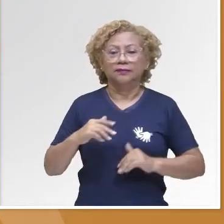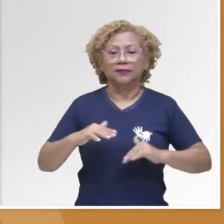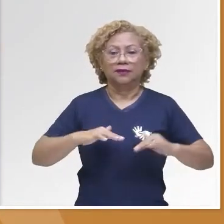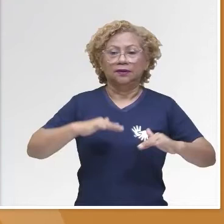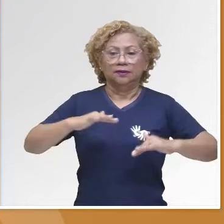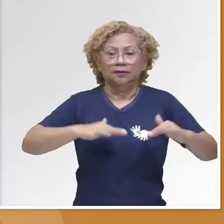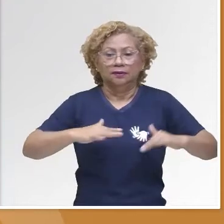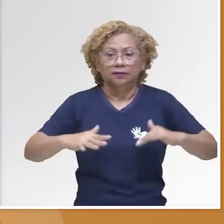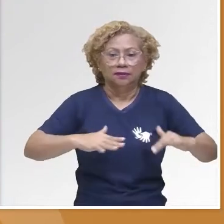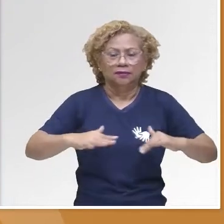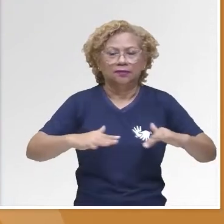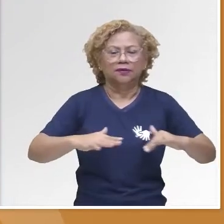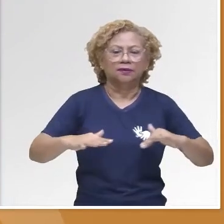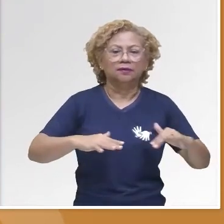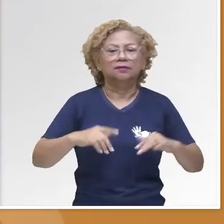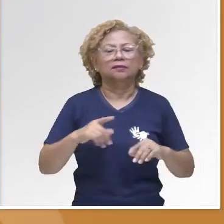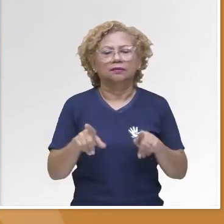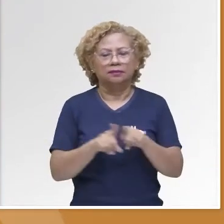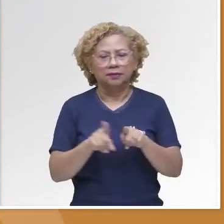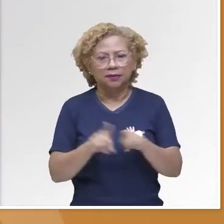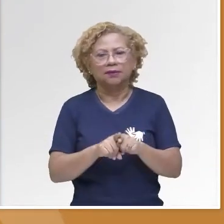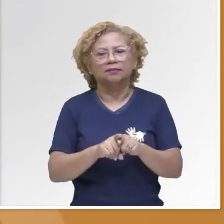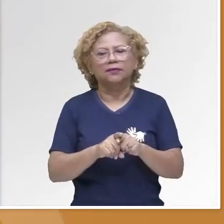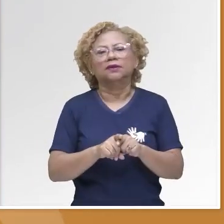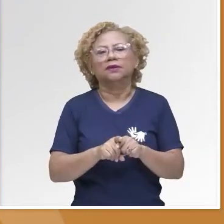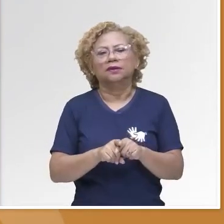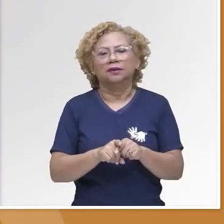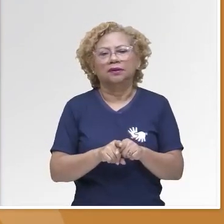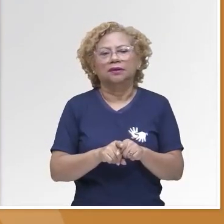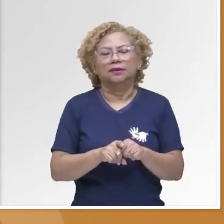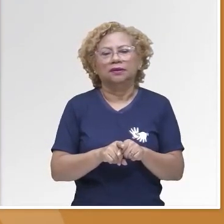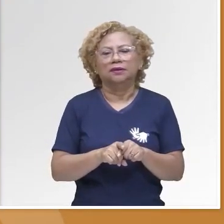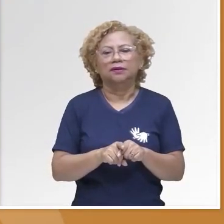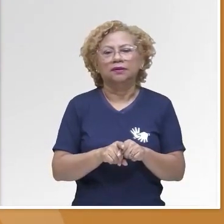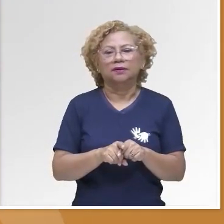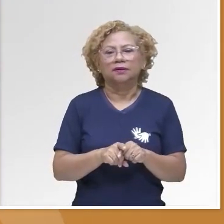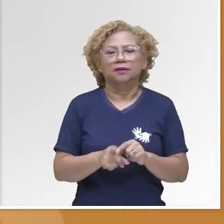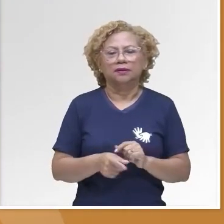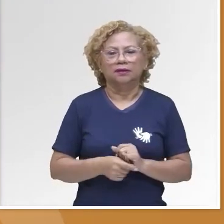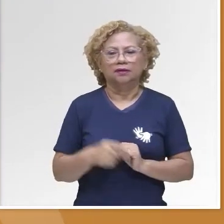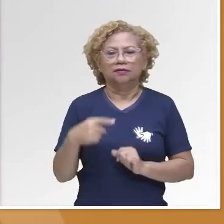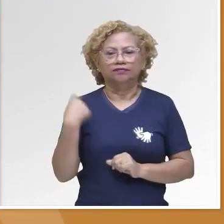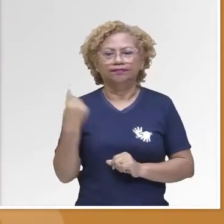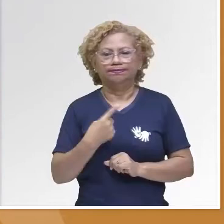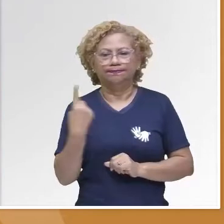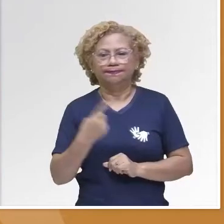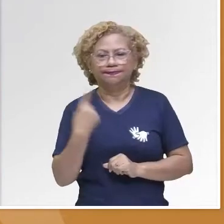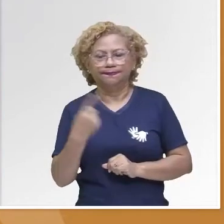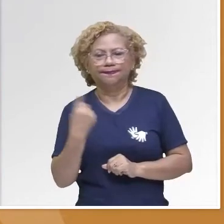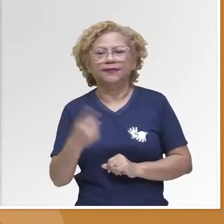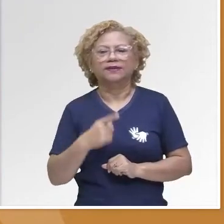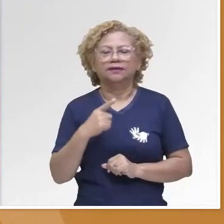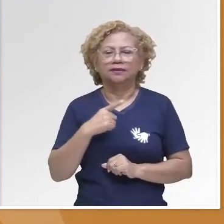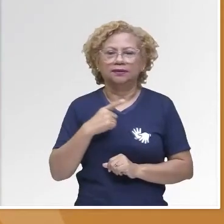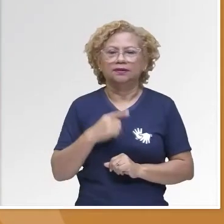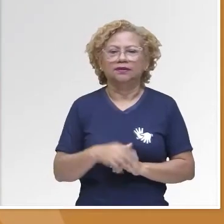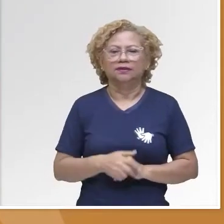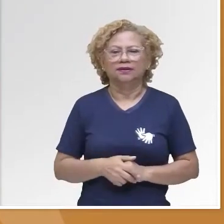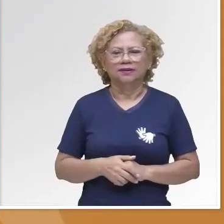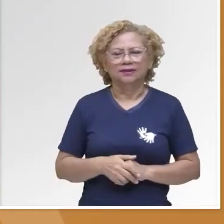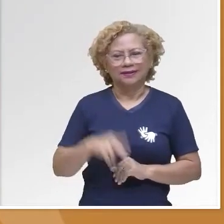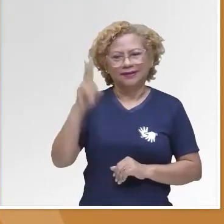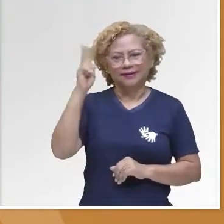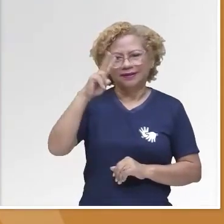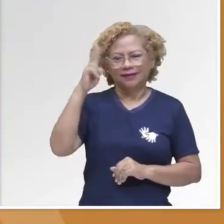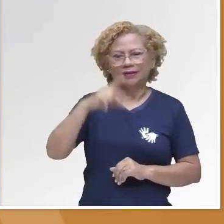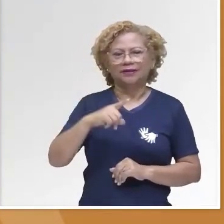depois acompanhado de tsunami, que veio, né, e fez ali a questão da usina de Fukushima, onde